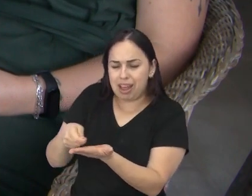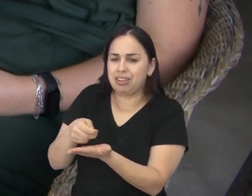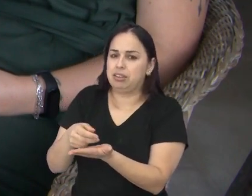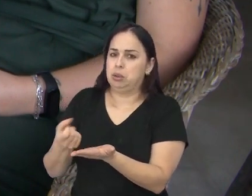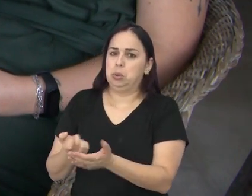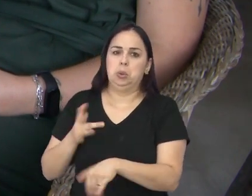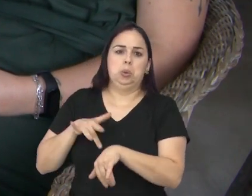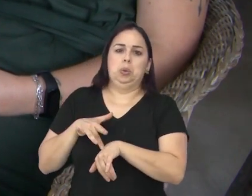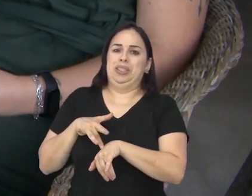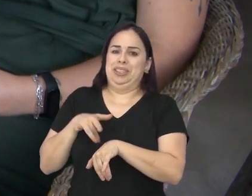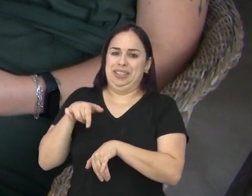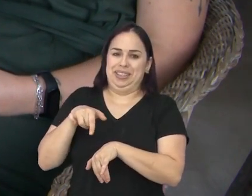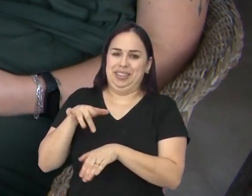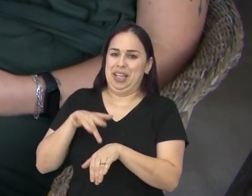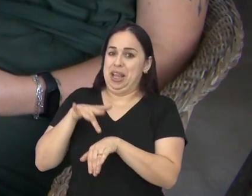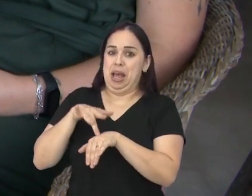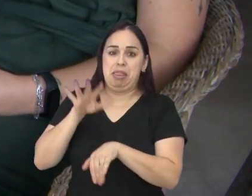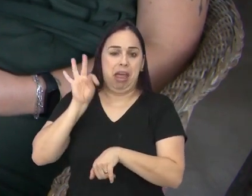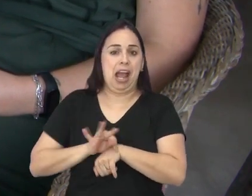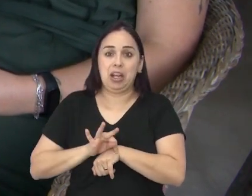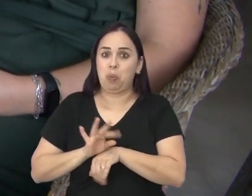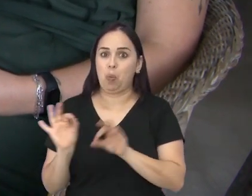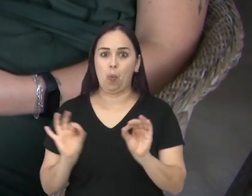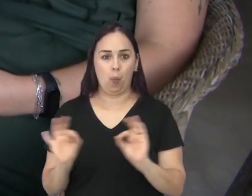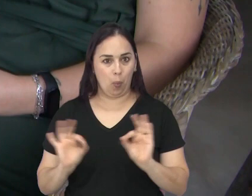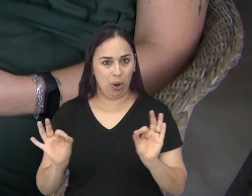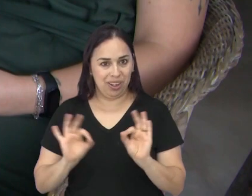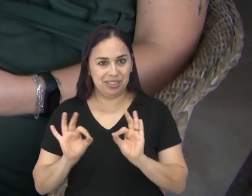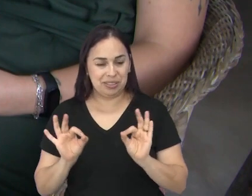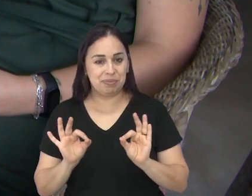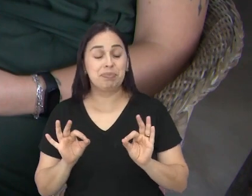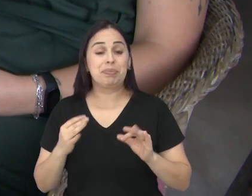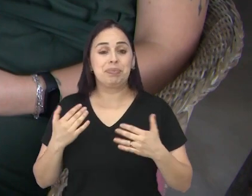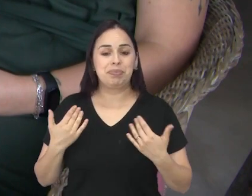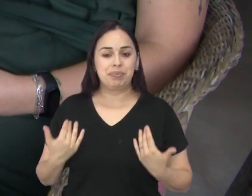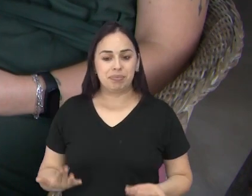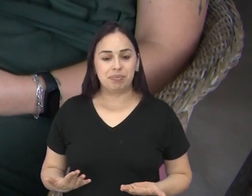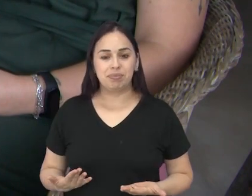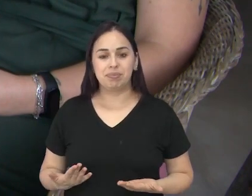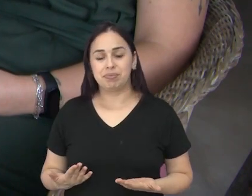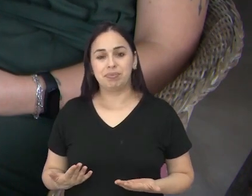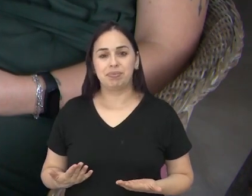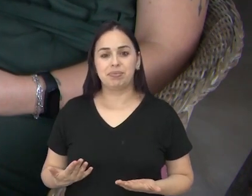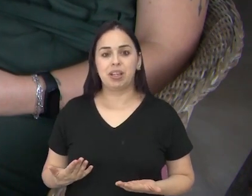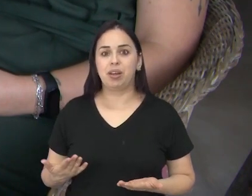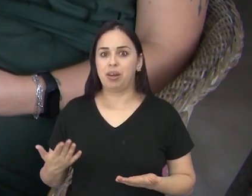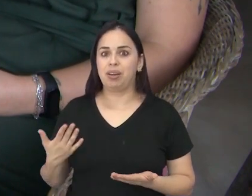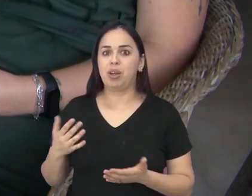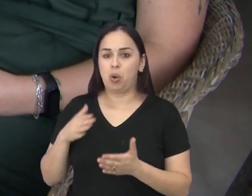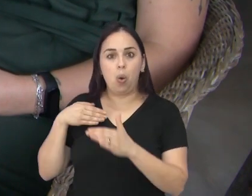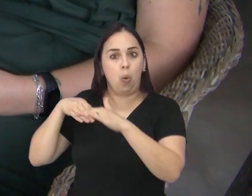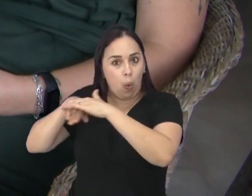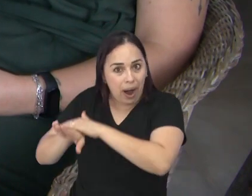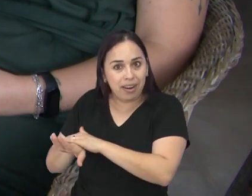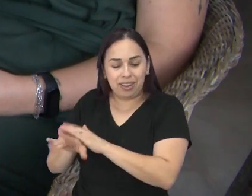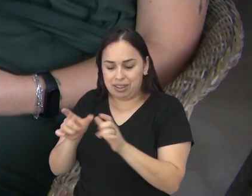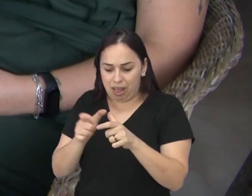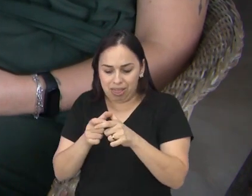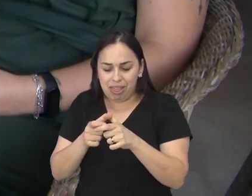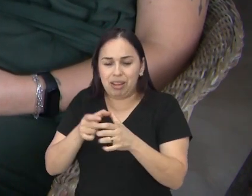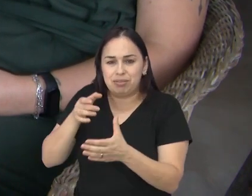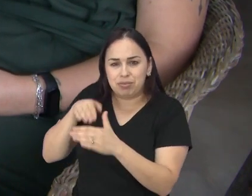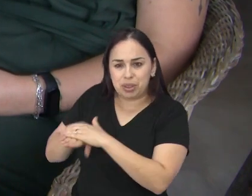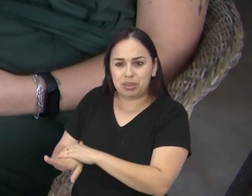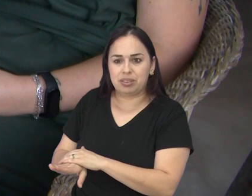bizarra em termos de técnica, aquela época era assim. E eu tenho até hoje essa gravurinha, essa primeira